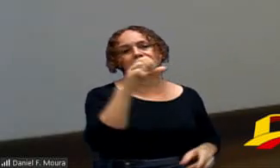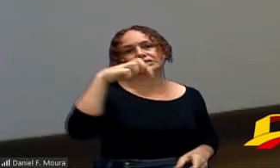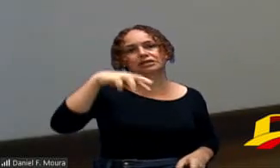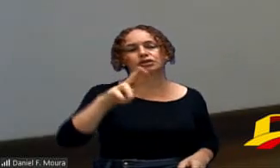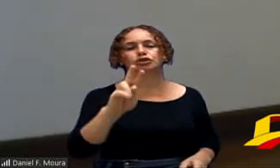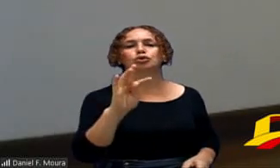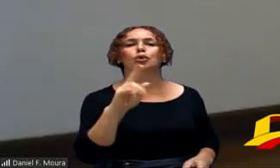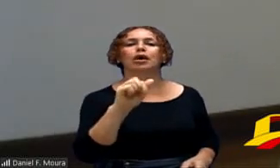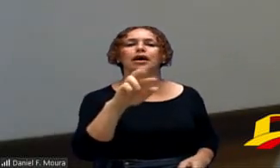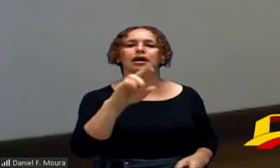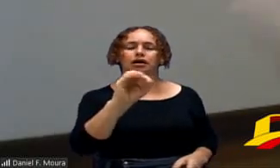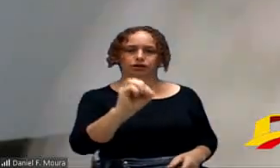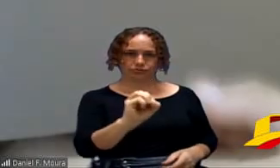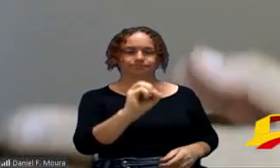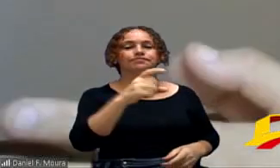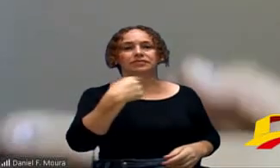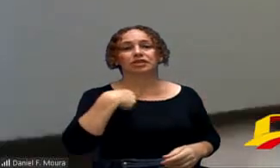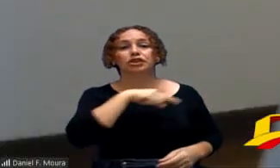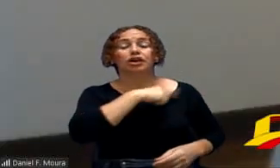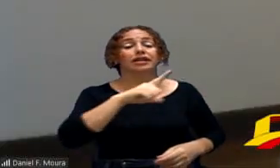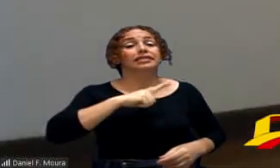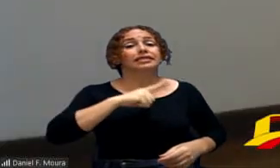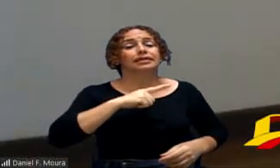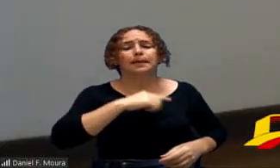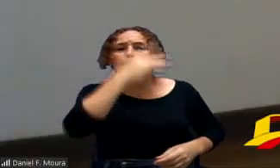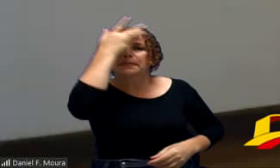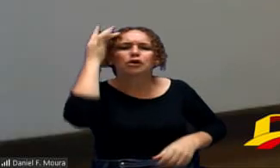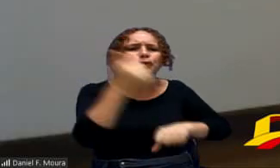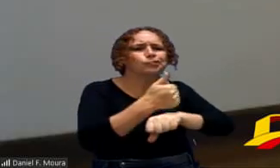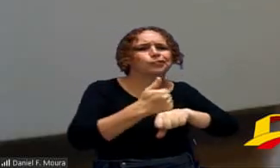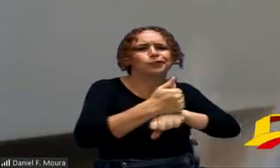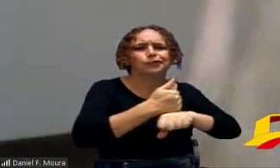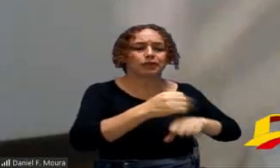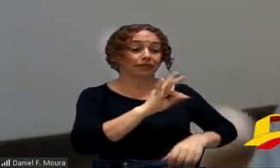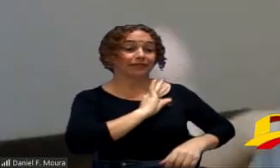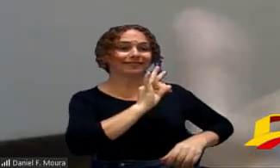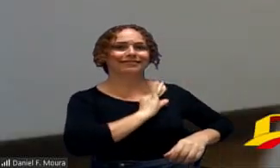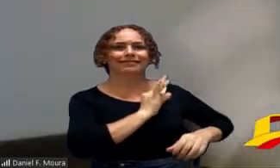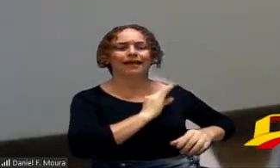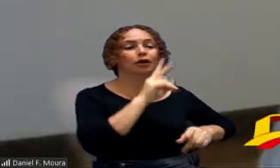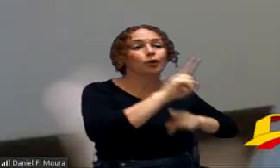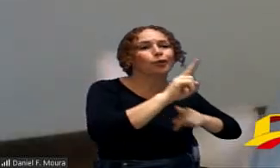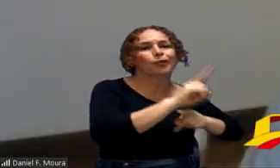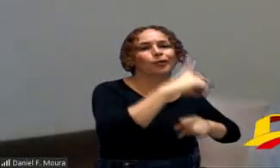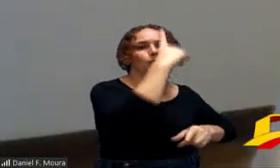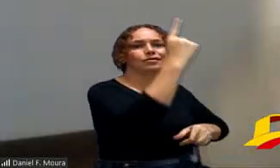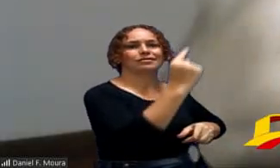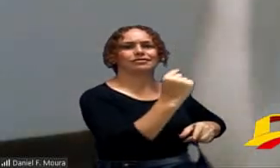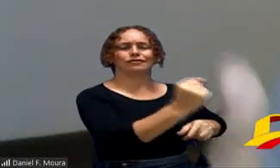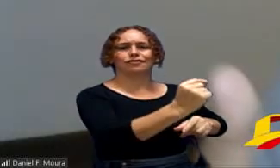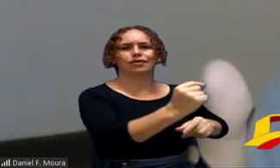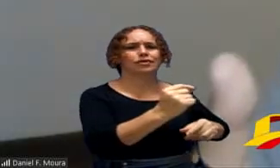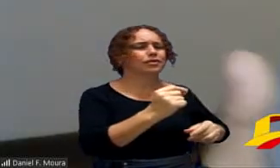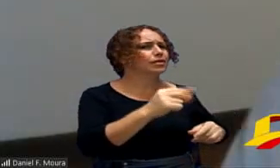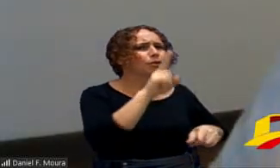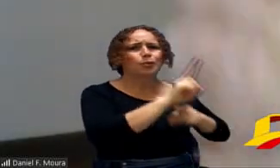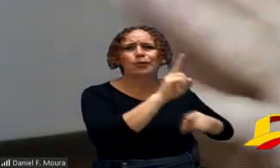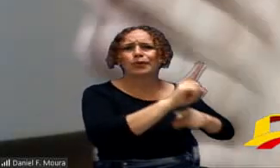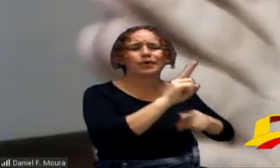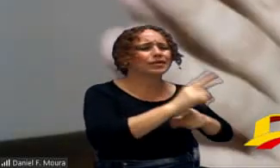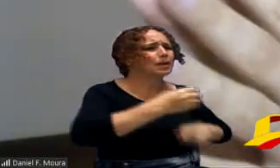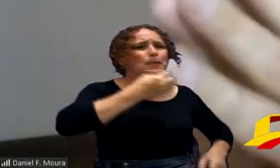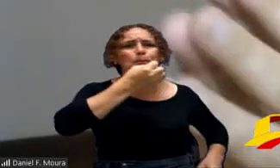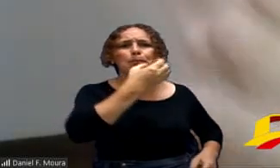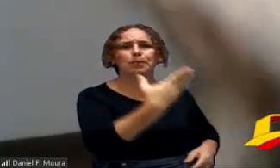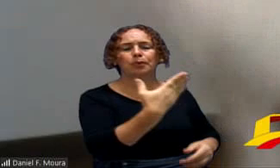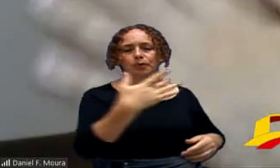elefantes, é a nossa consultora técnica, a gente tem consultora na Índia, na Europa, nos Estados Unidos. A gente tem um suporte absurdo em elefantes, especialista em elefantes. A gente